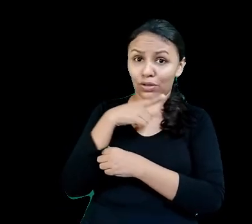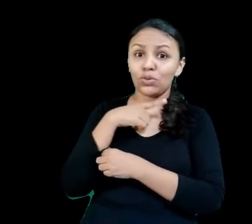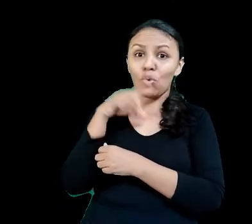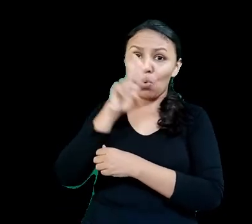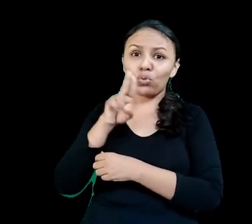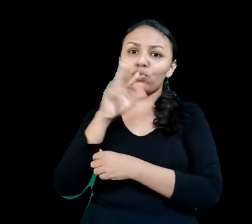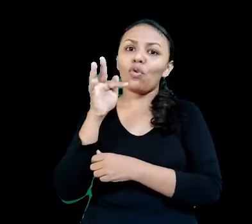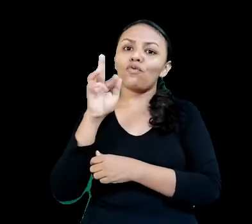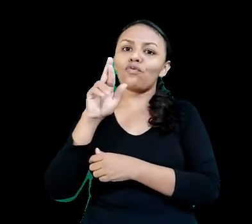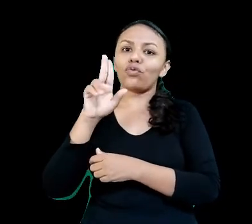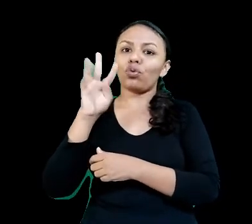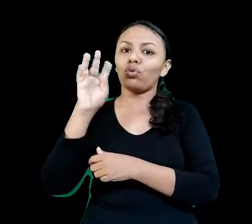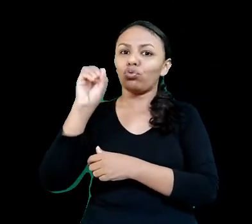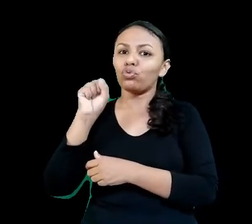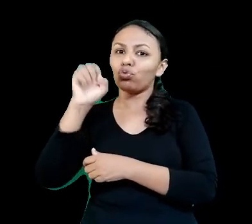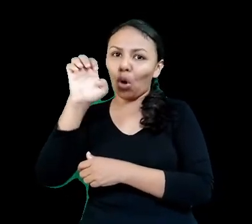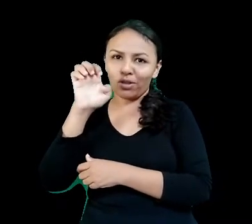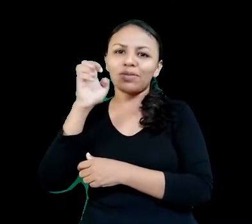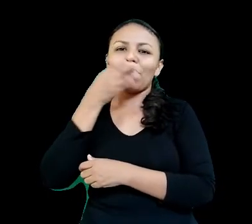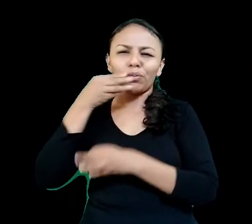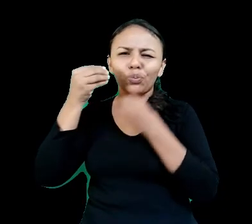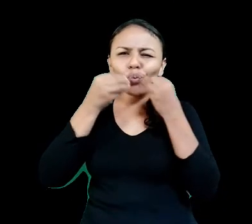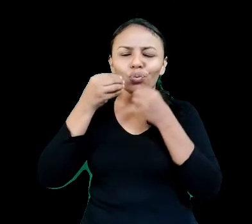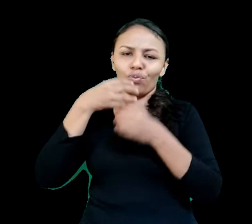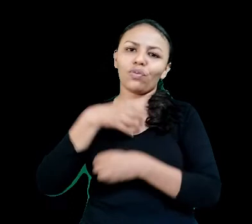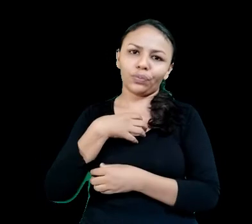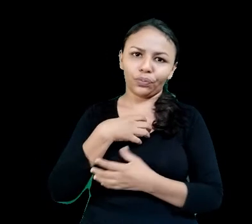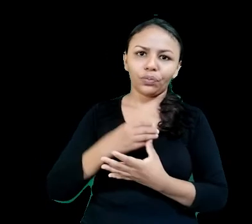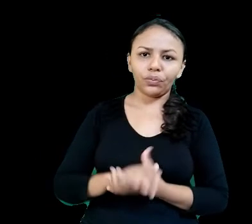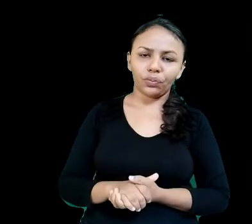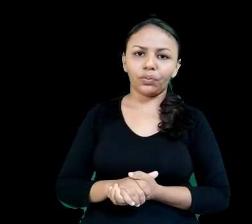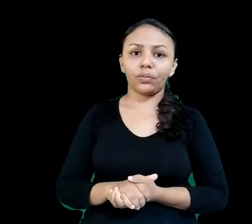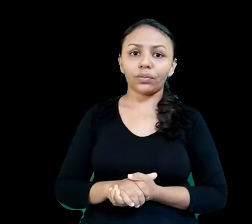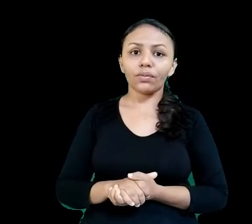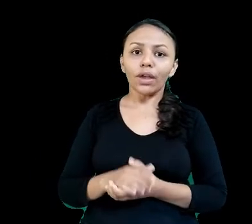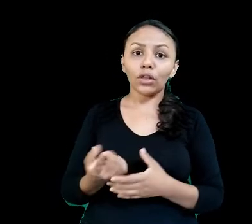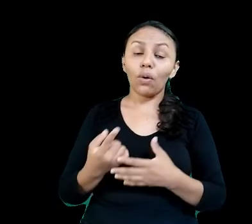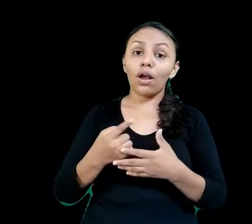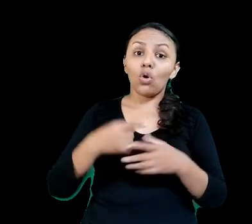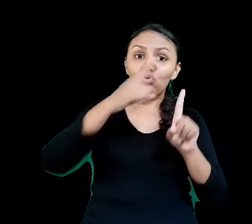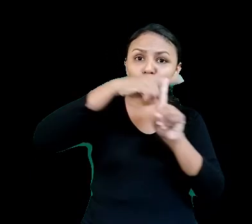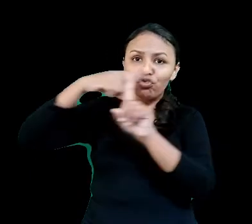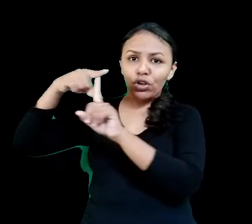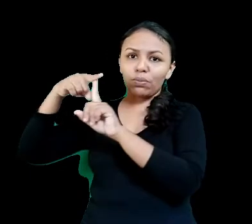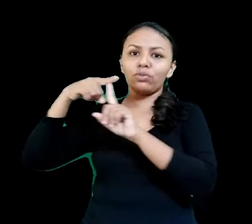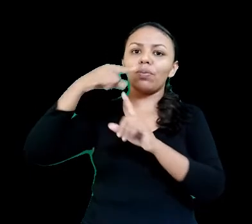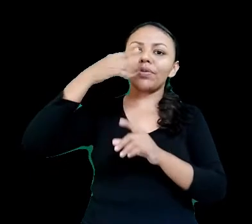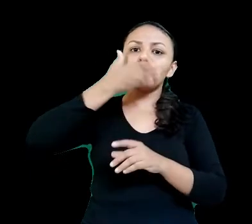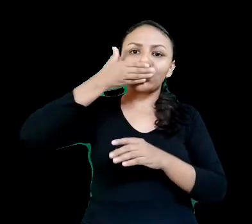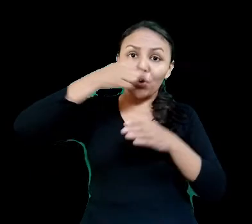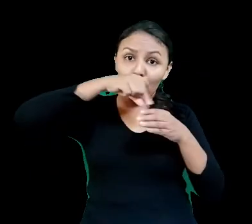uso de frutose como um modulador de sabor. Dentre os edulcorantes ou adoçantes, como